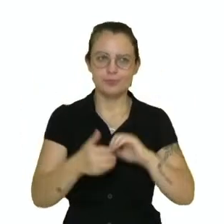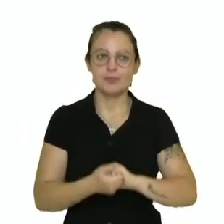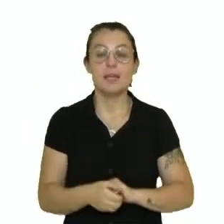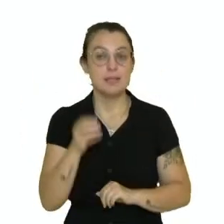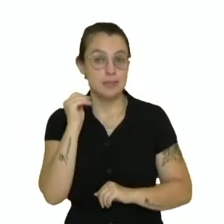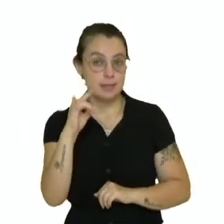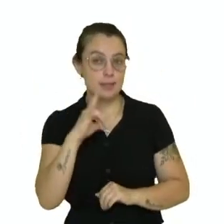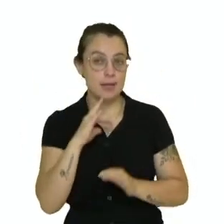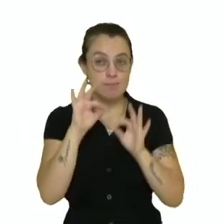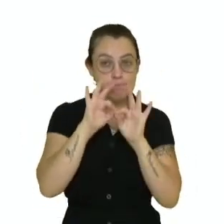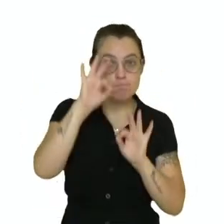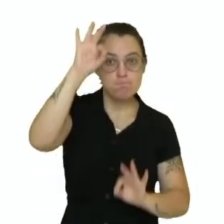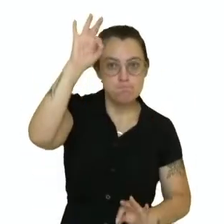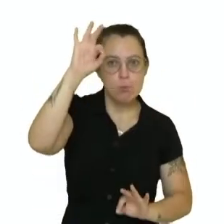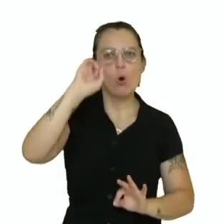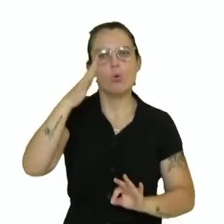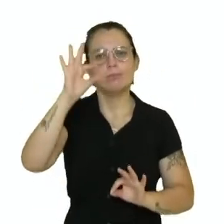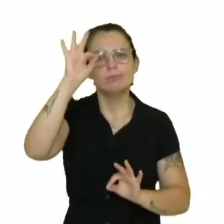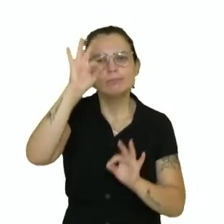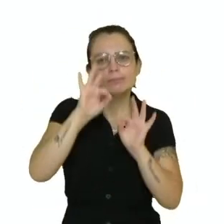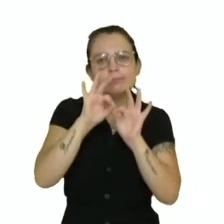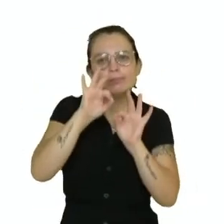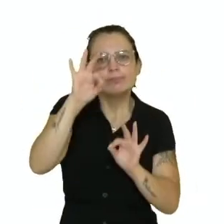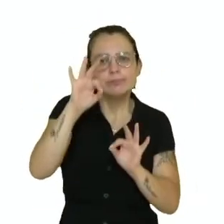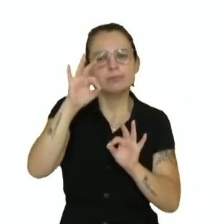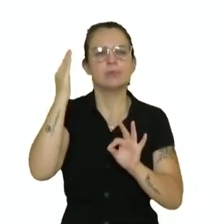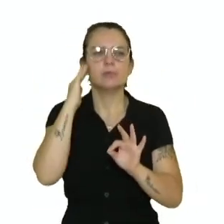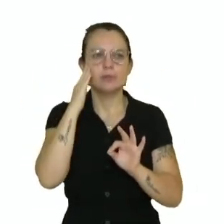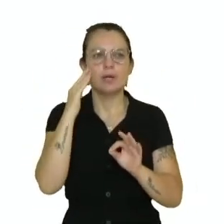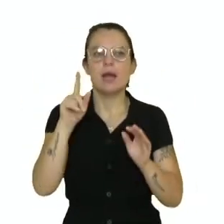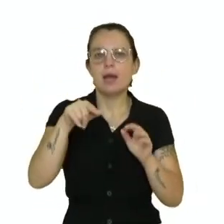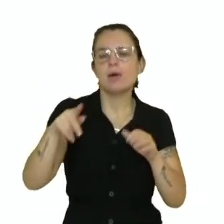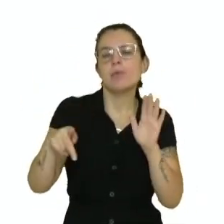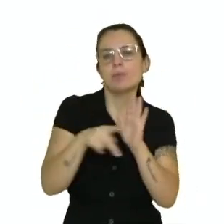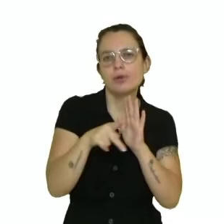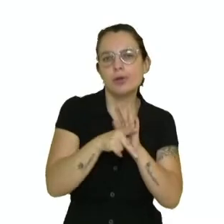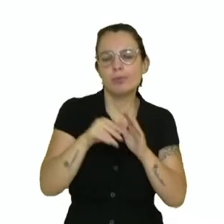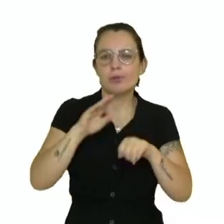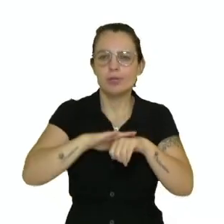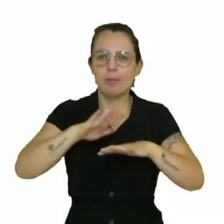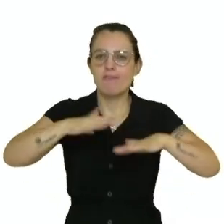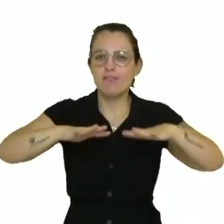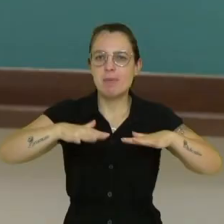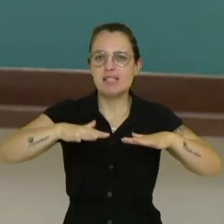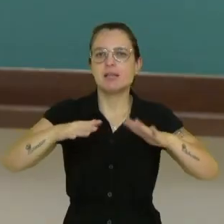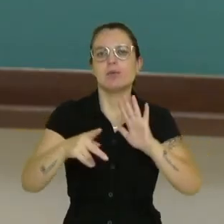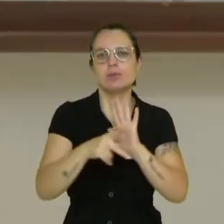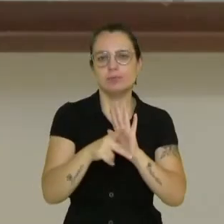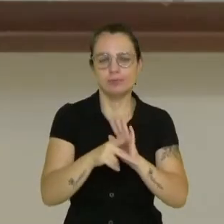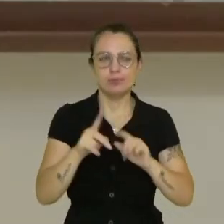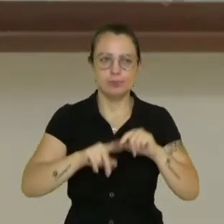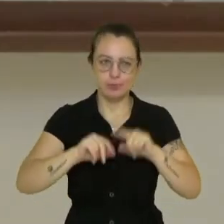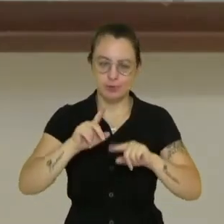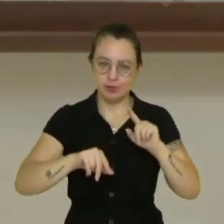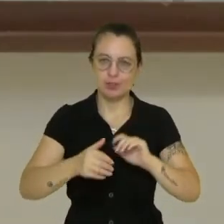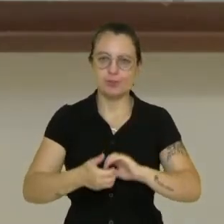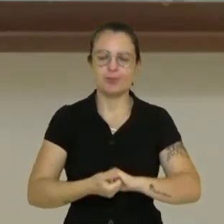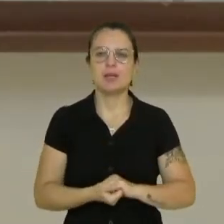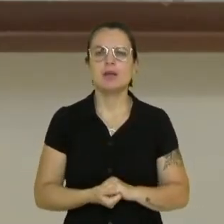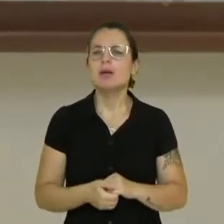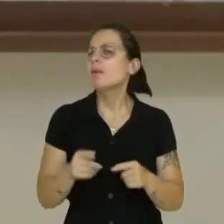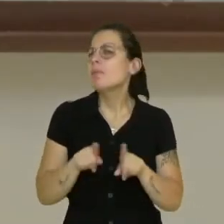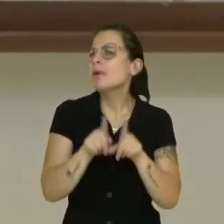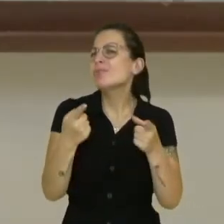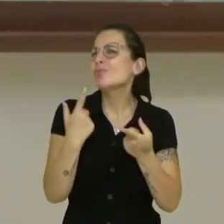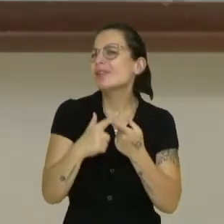que revela o tempo de emissão de um som, depende do tempo que duram as vibrações do objeto que os produz. Por que falar então da duração